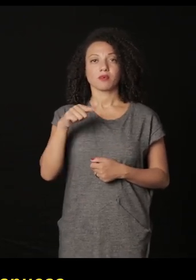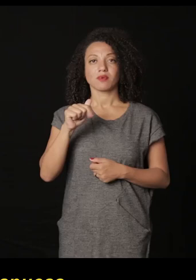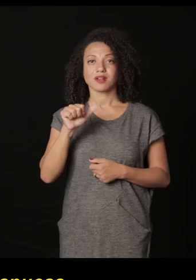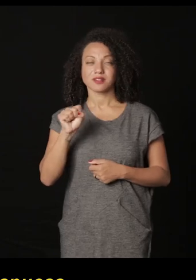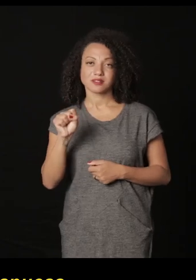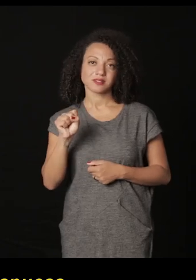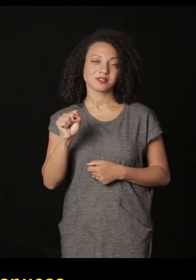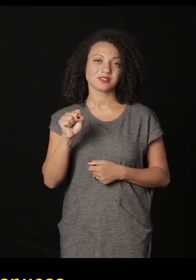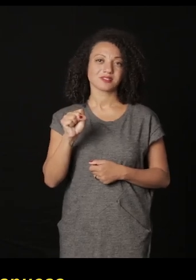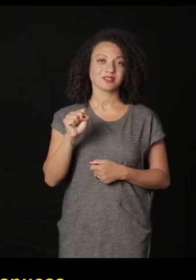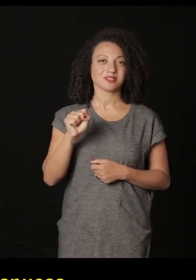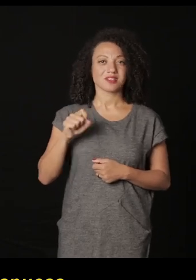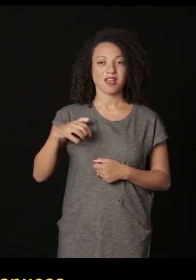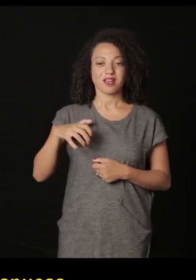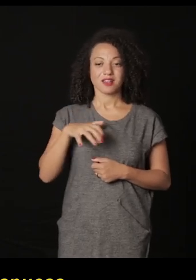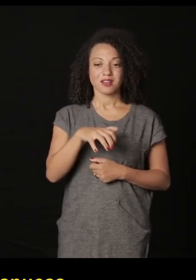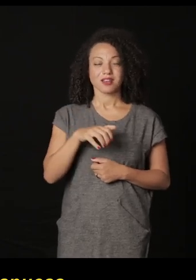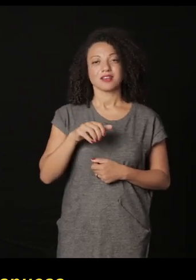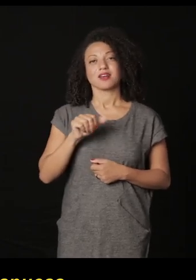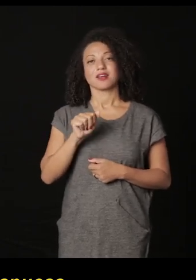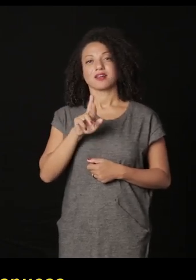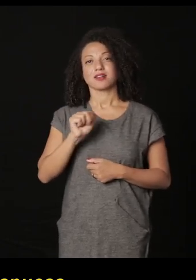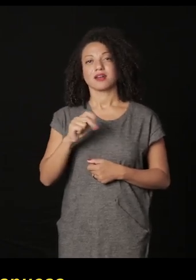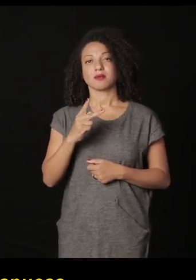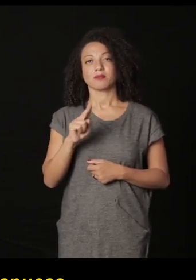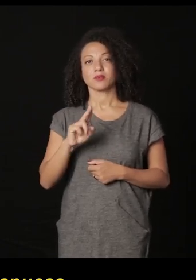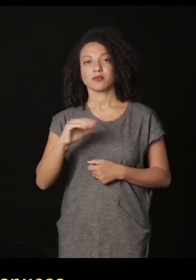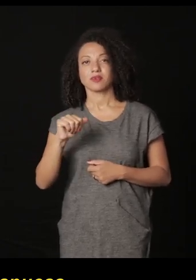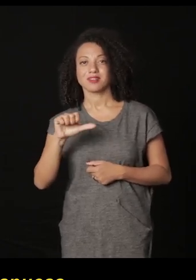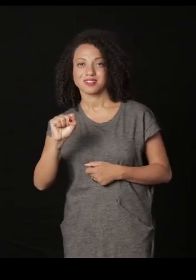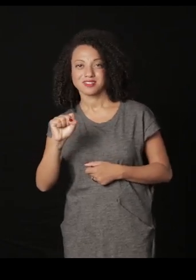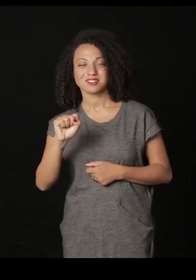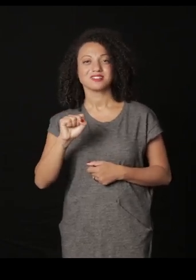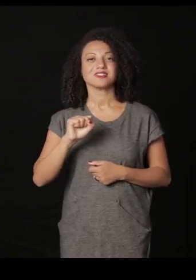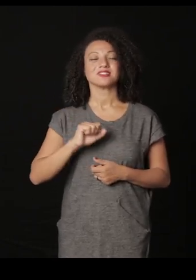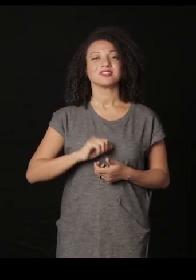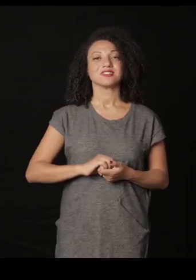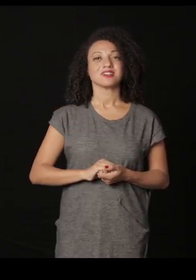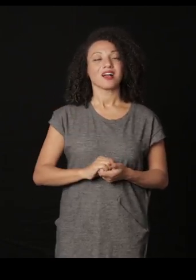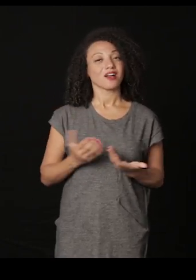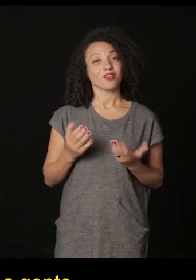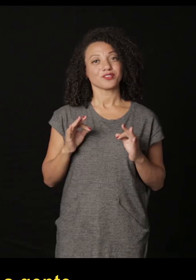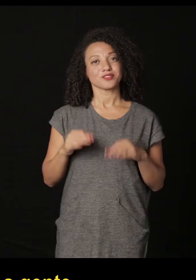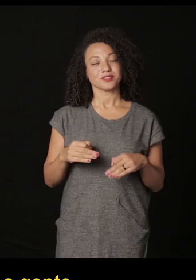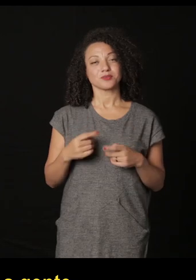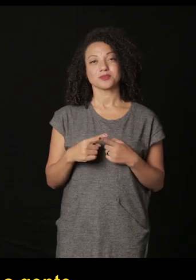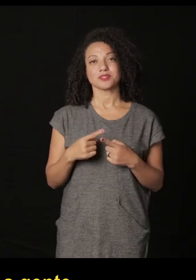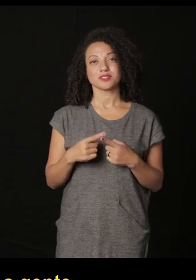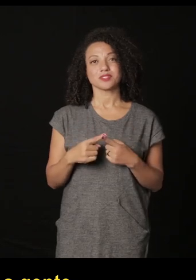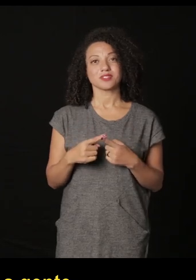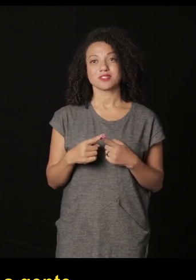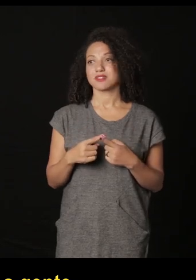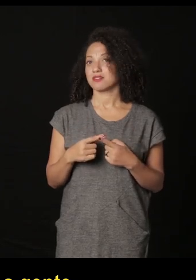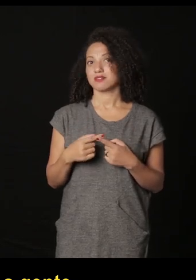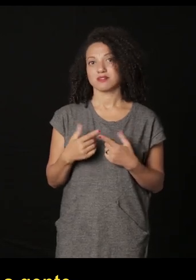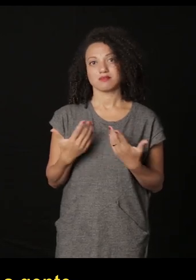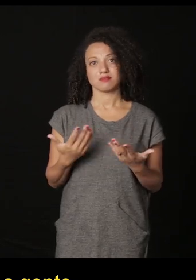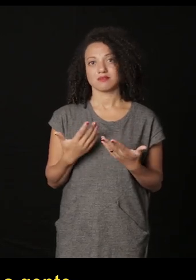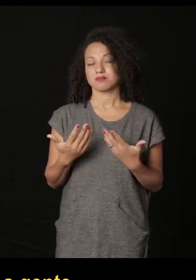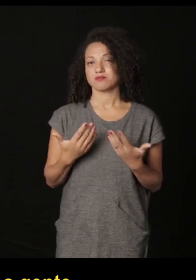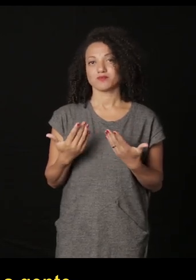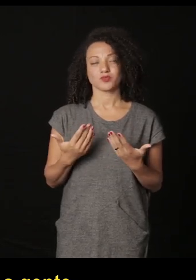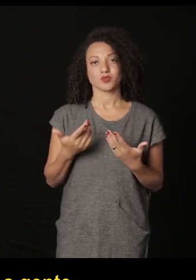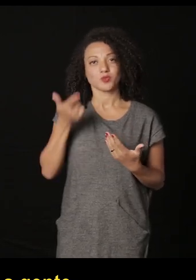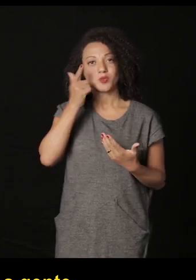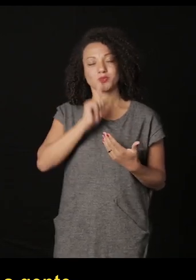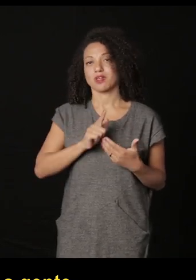Arapucas e Aranhas Arapongas e Arapucas e vou encerrar aqui porque senão a gente